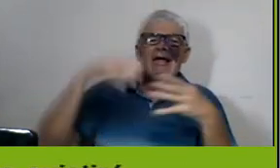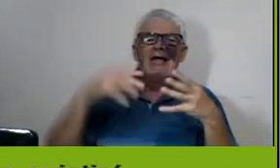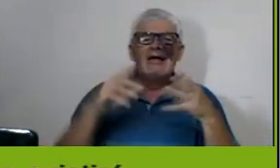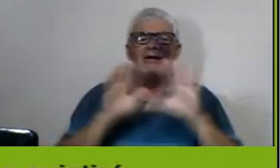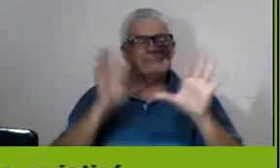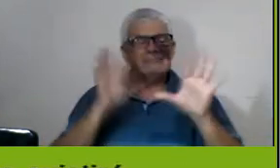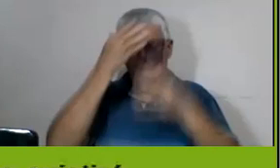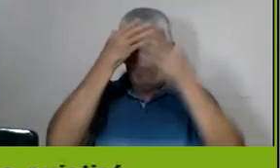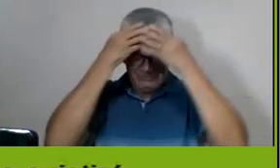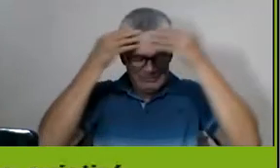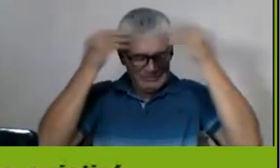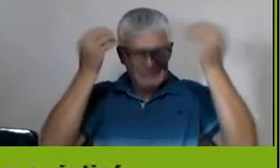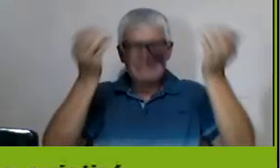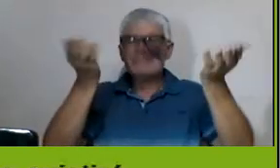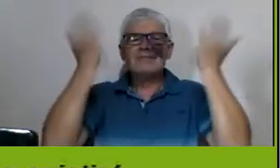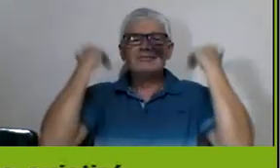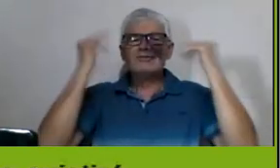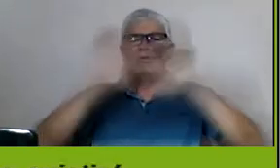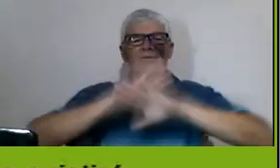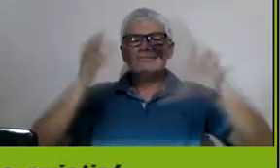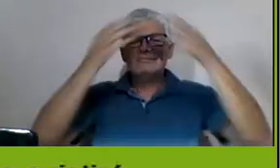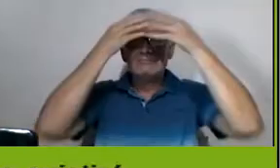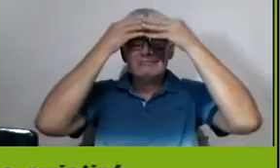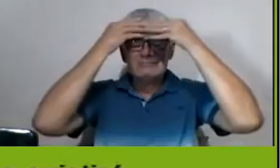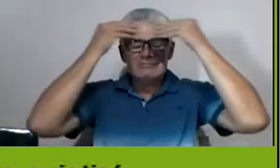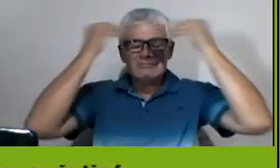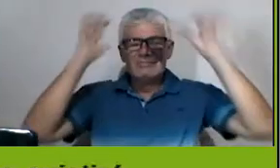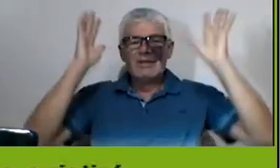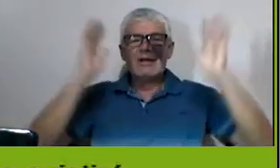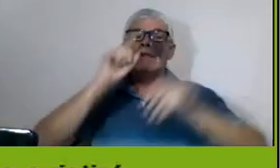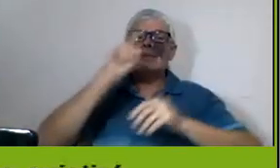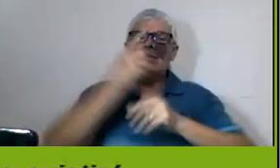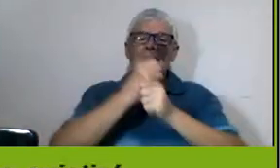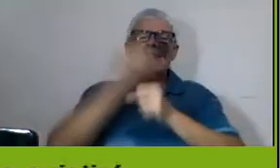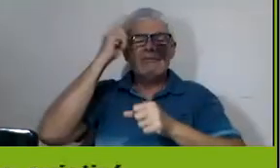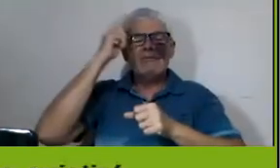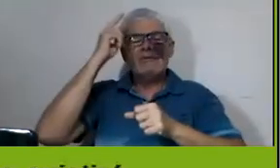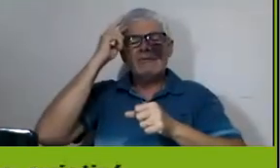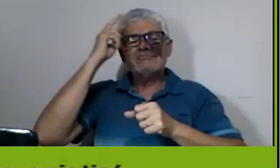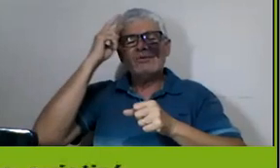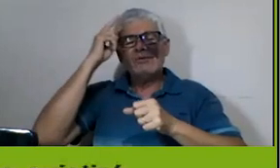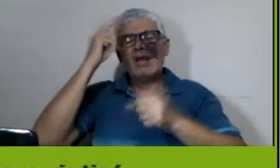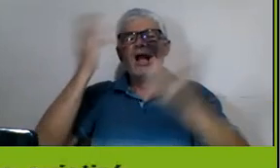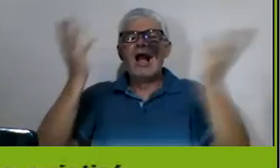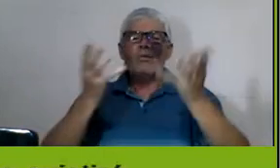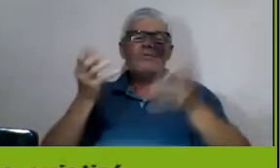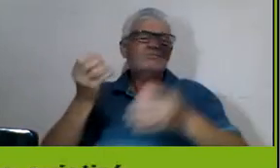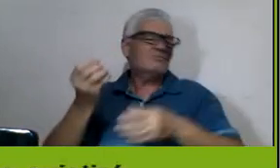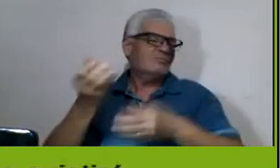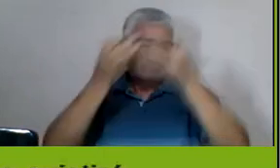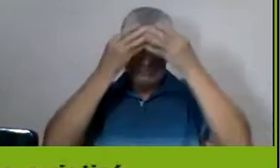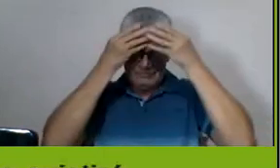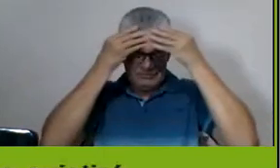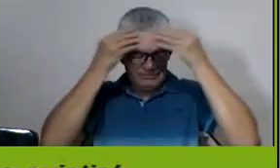festa, festividade, ou então meu aniversário. E esse nome vem de origem hebraica.